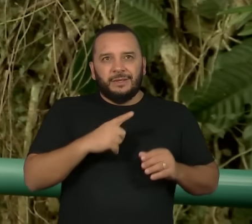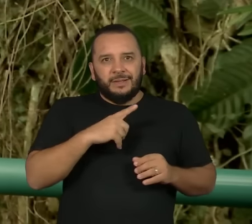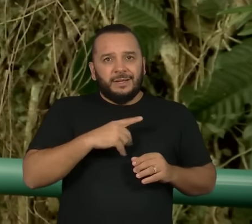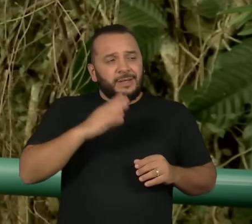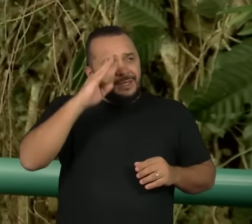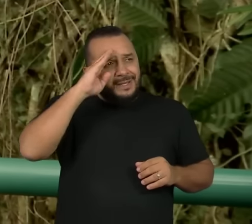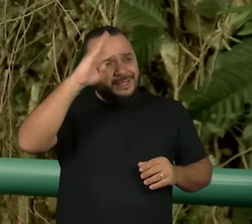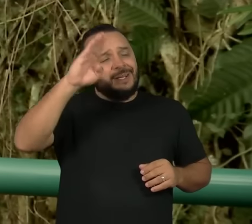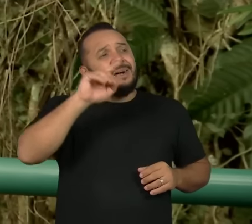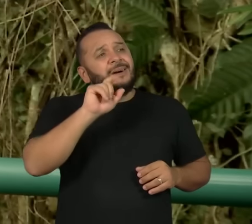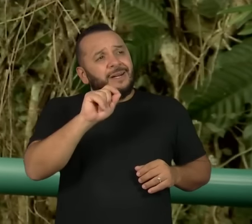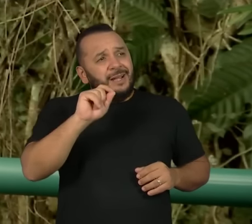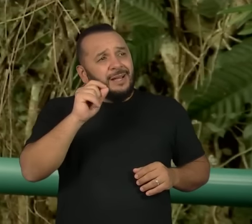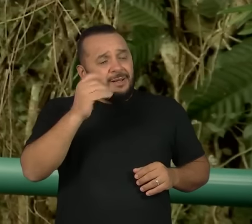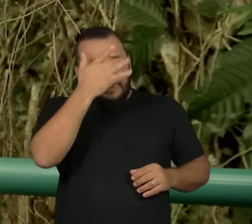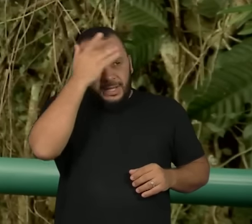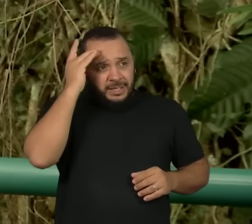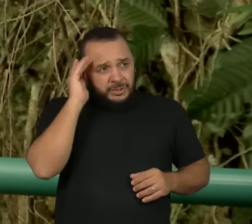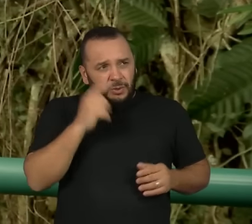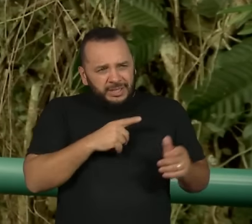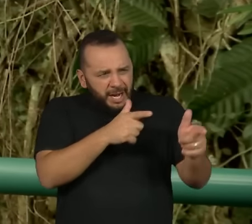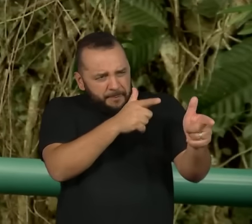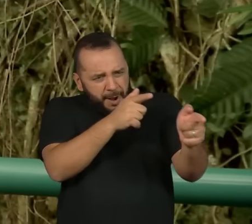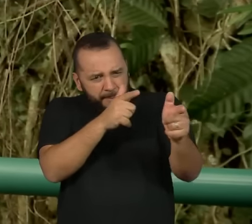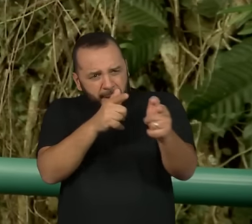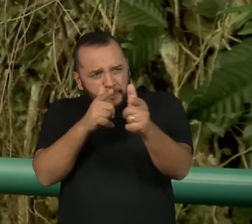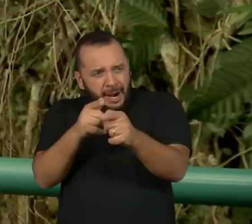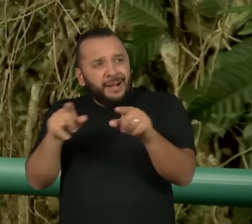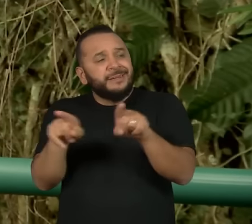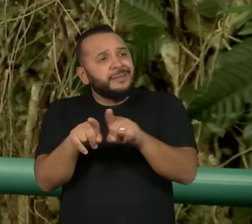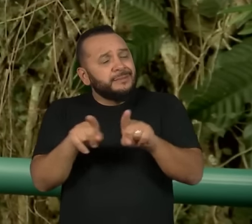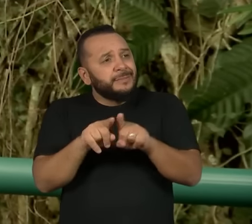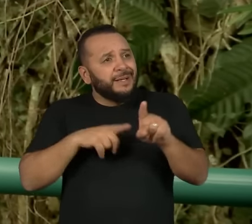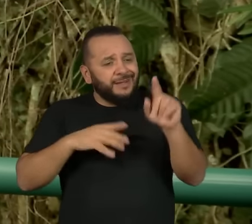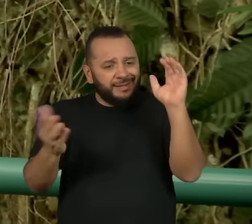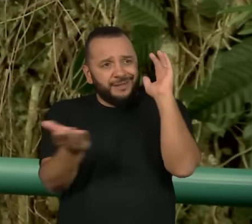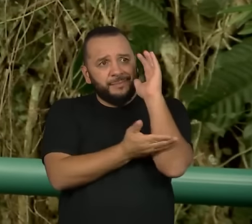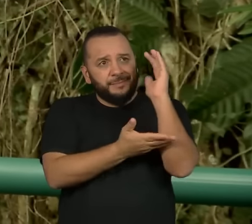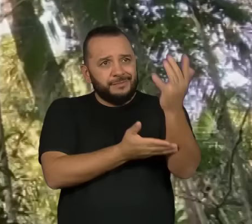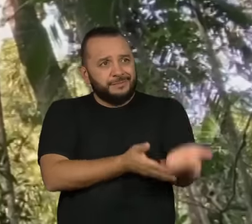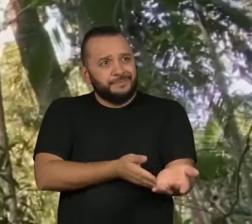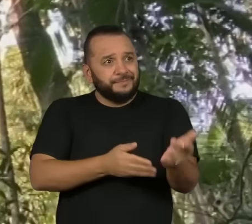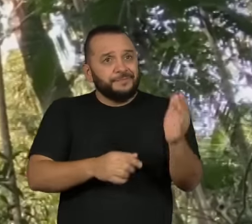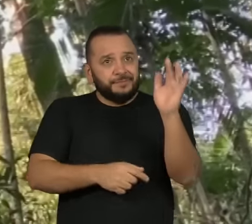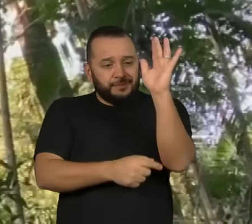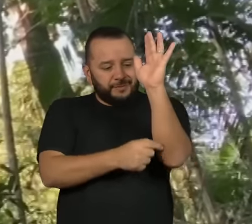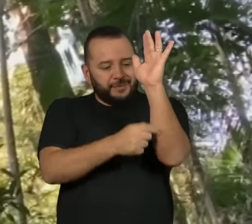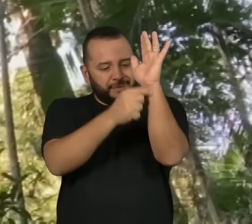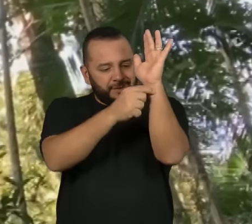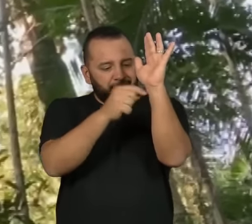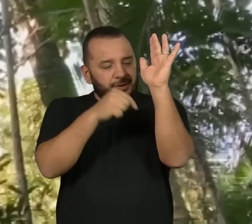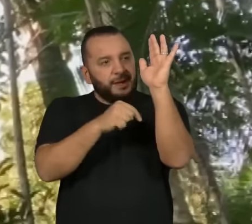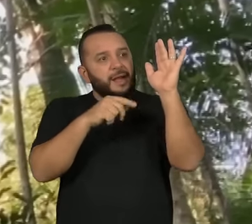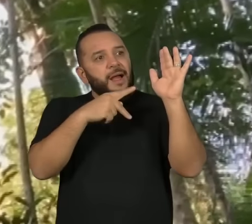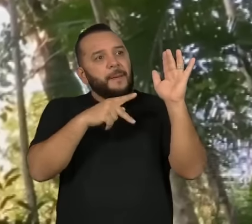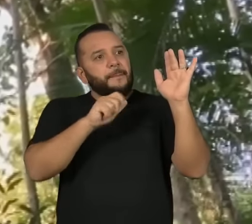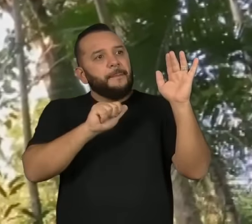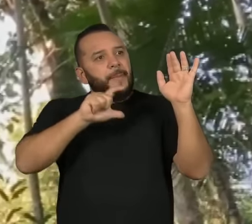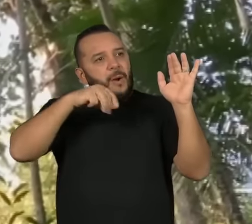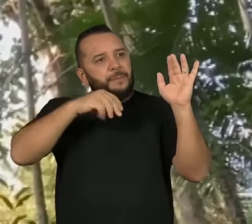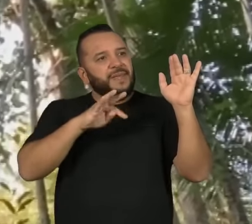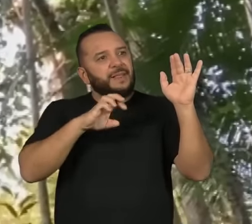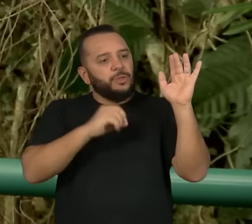ameaças são ainda a caça e a extração vegetal, né? A extração do palmito da palmeira jussara. Nós temos